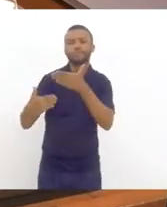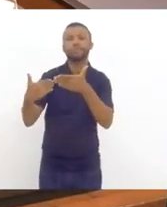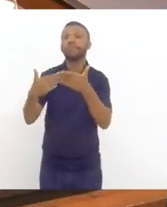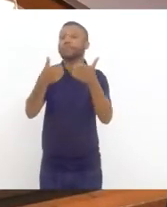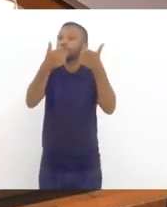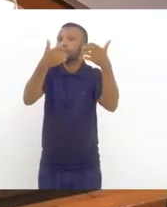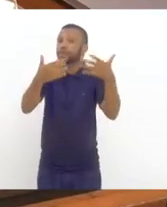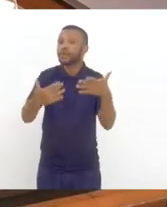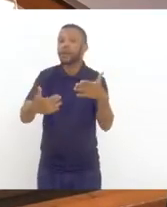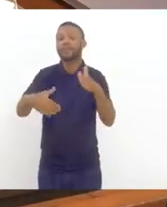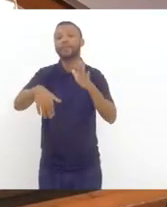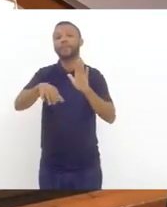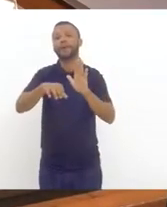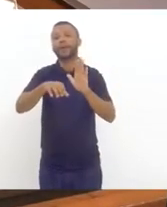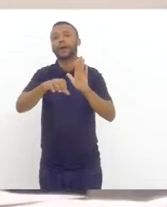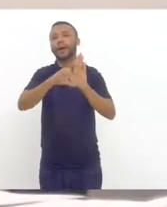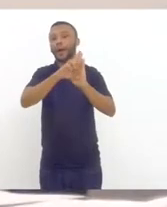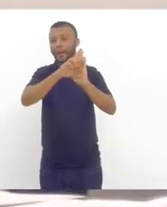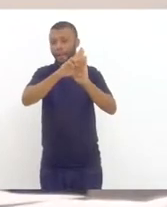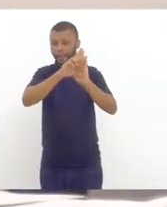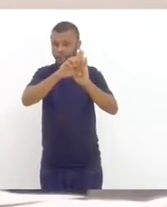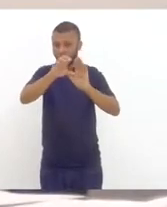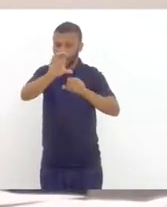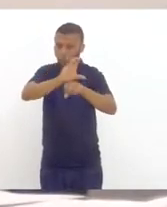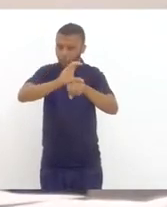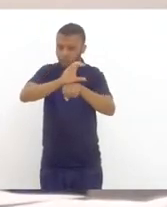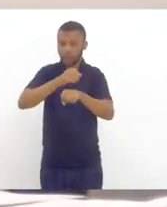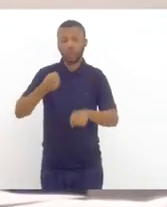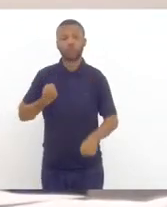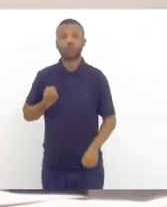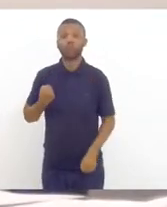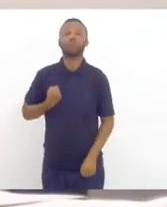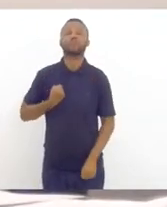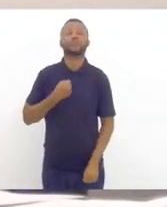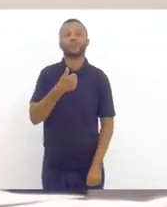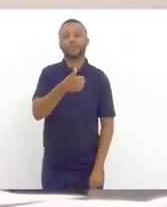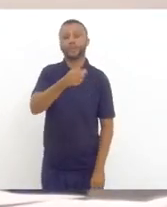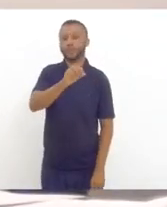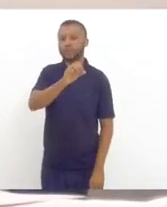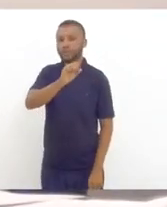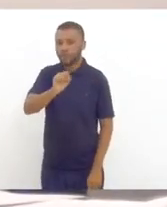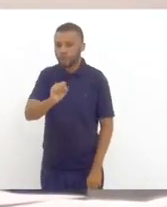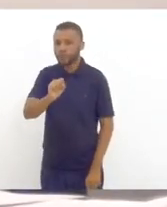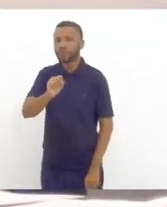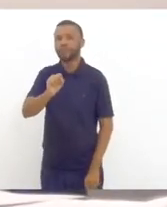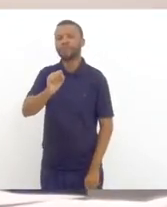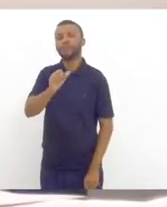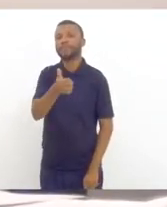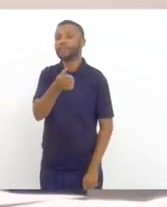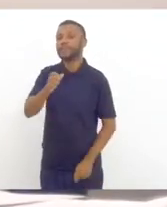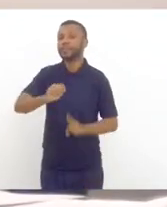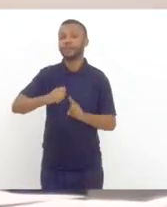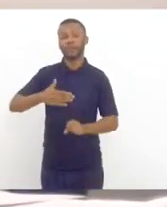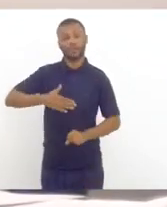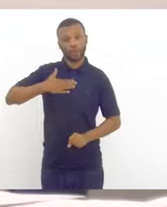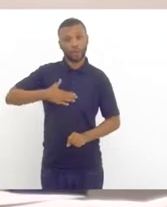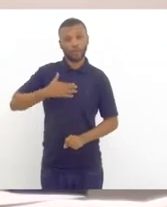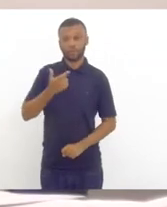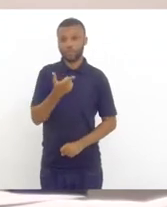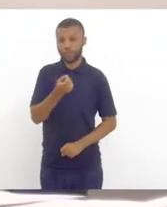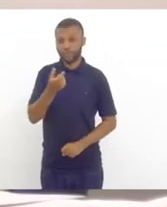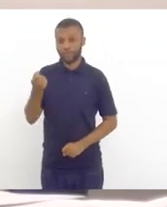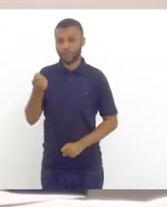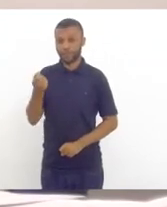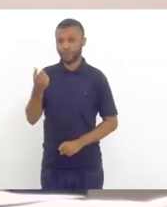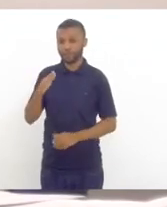pela Emenda Constitucional 108, de 26 de agosto de 20, com vigência